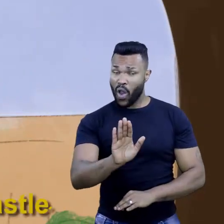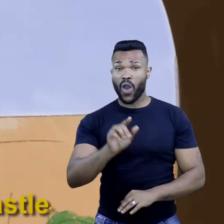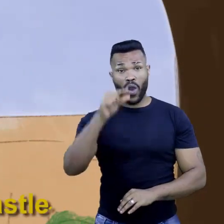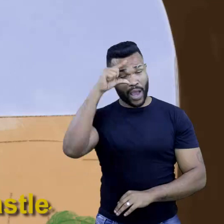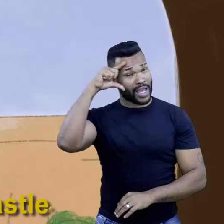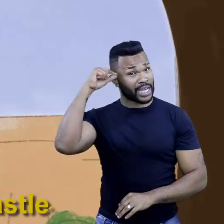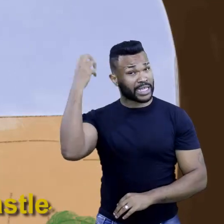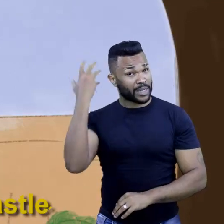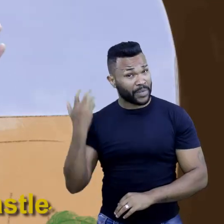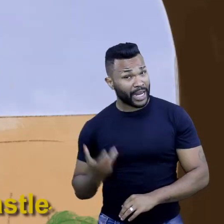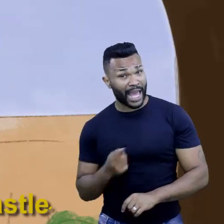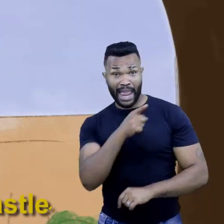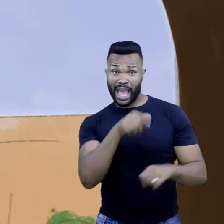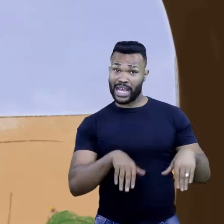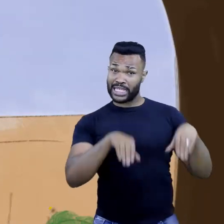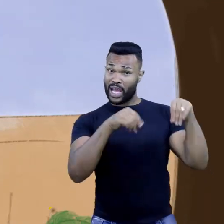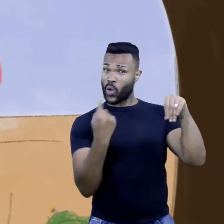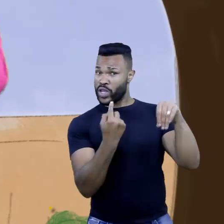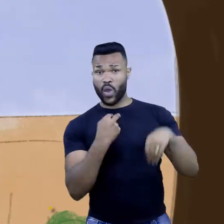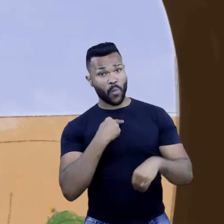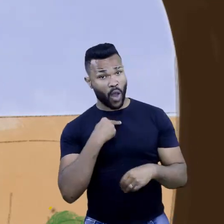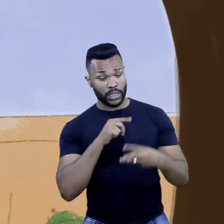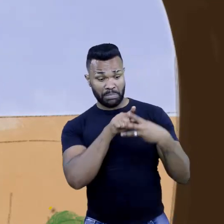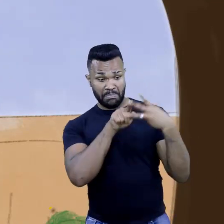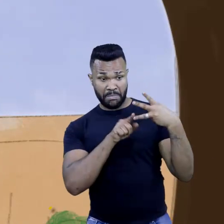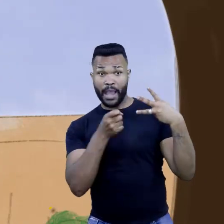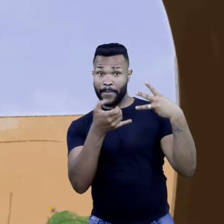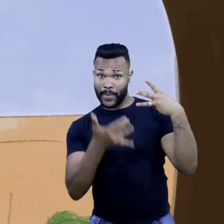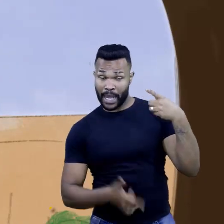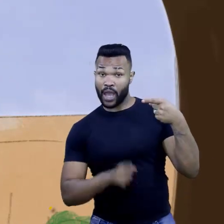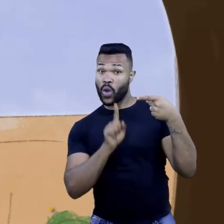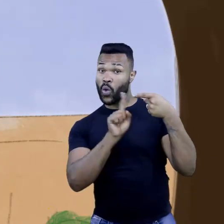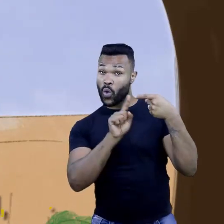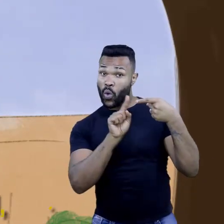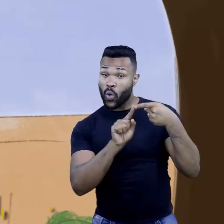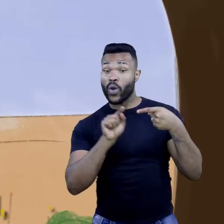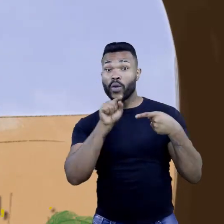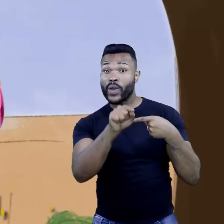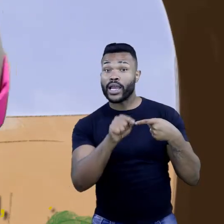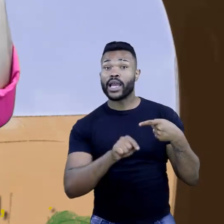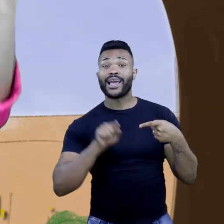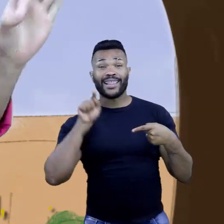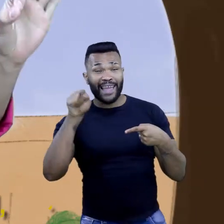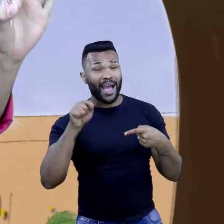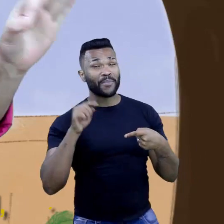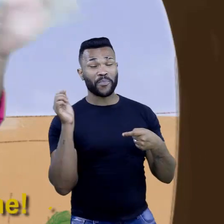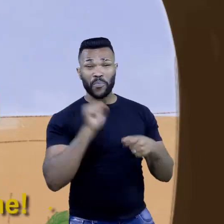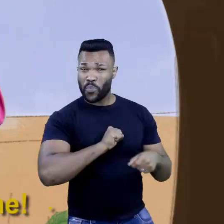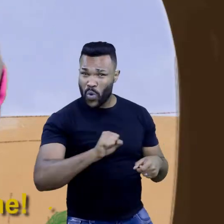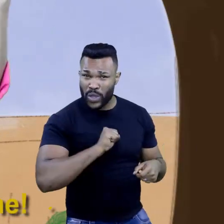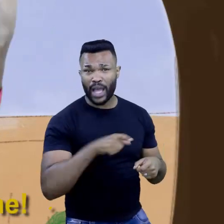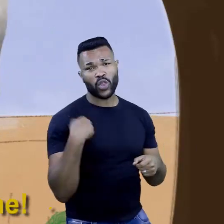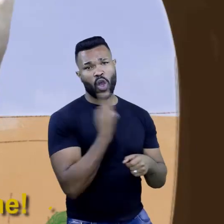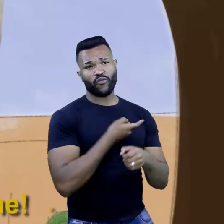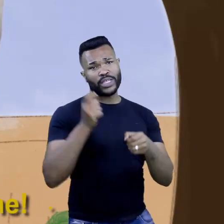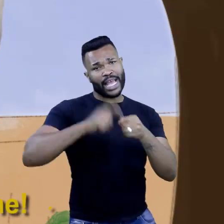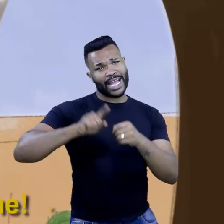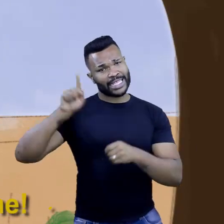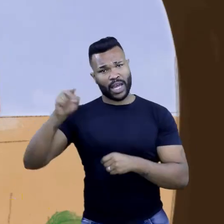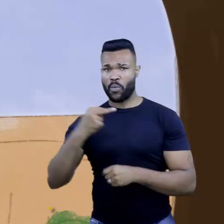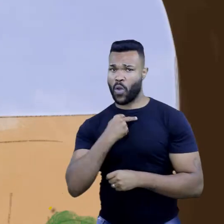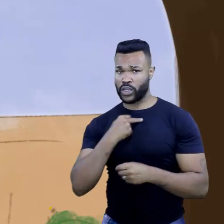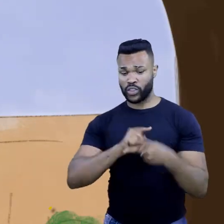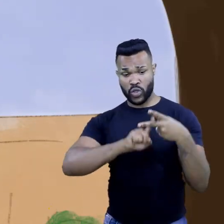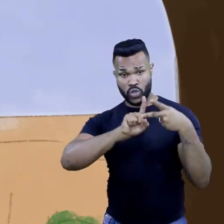a stripperella não pode ir para aquele castelo sem a gente por 3 motivos. 1. A Nada Maravilha deve estar puta e não vai deixar a gente voltar pra